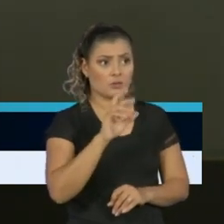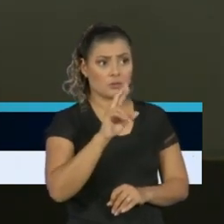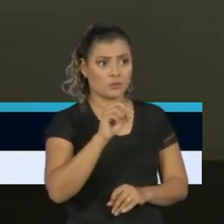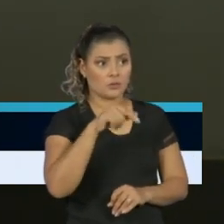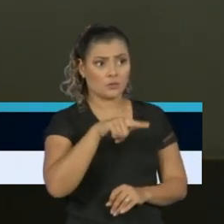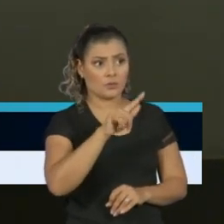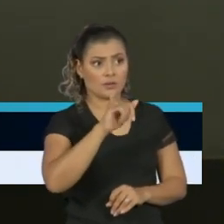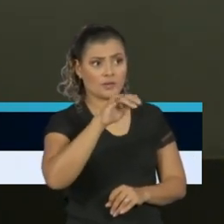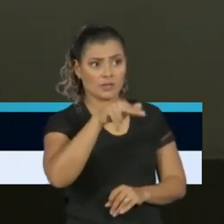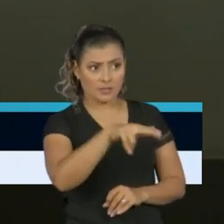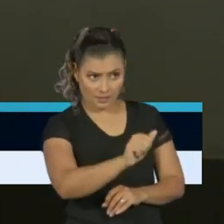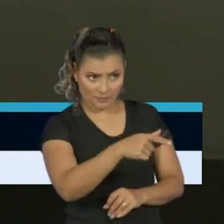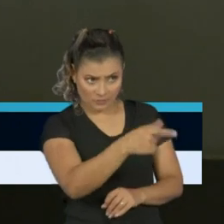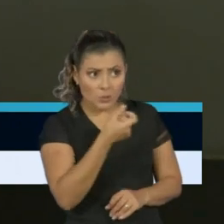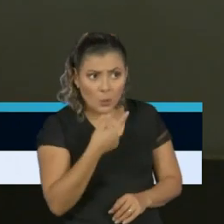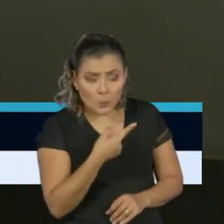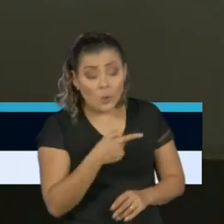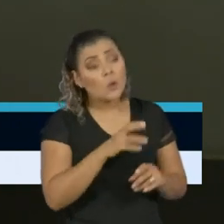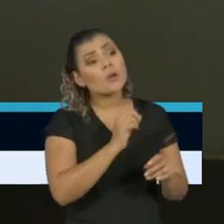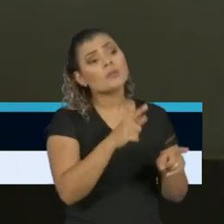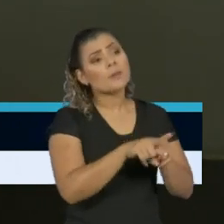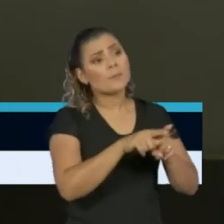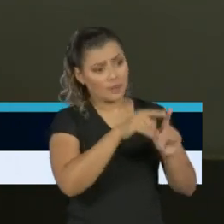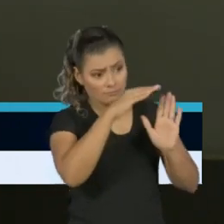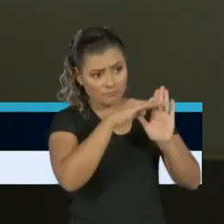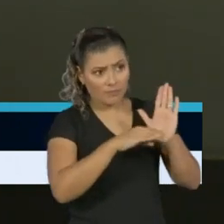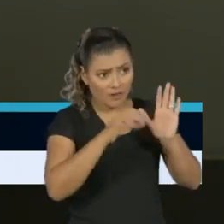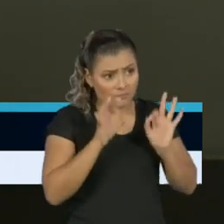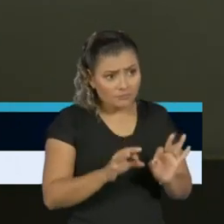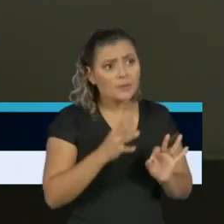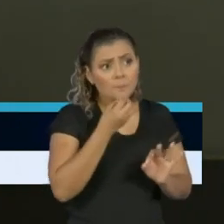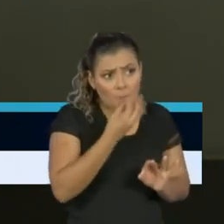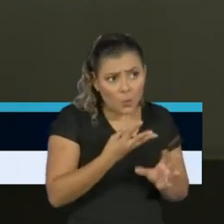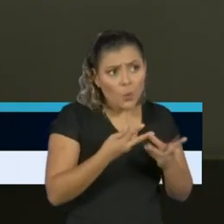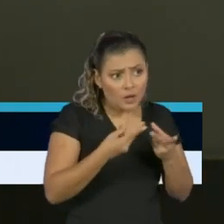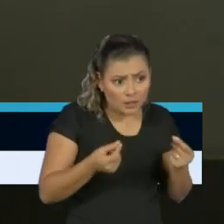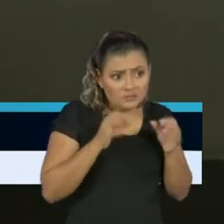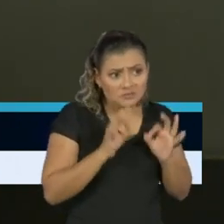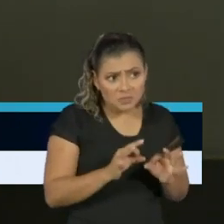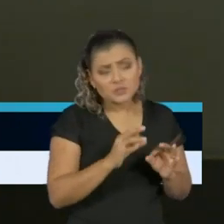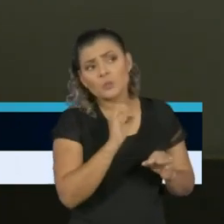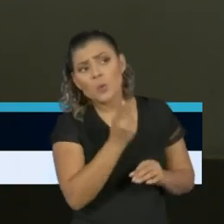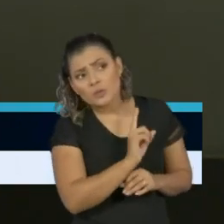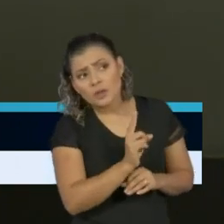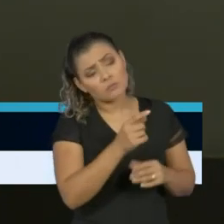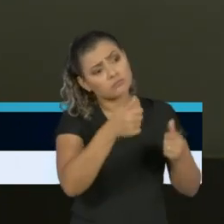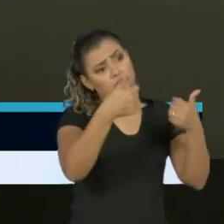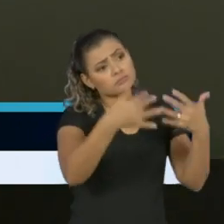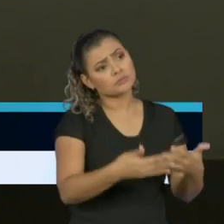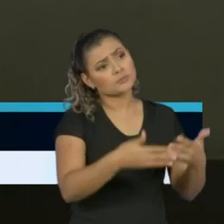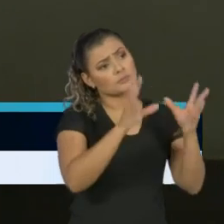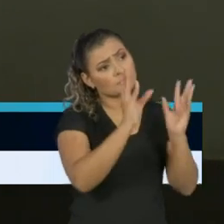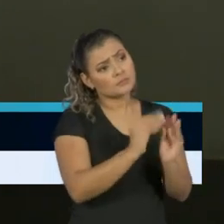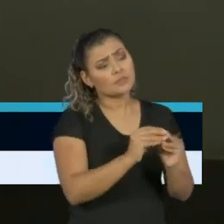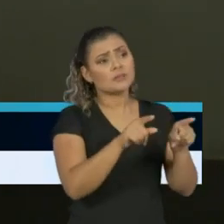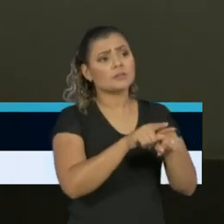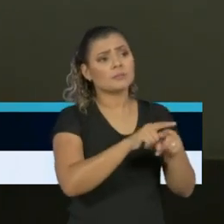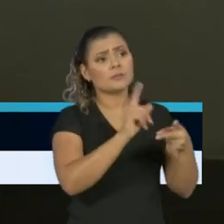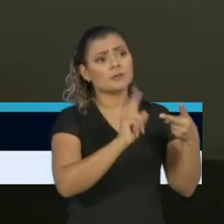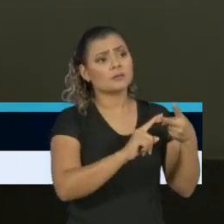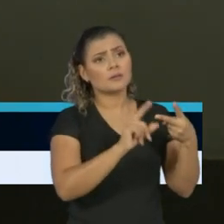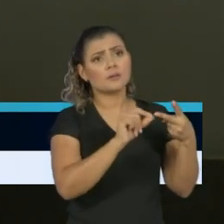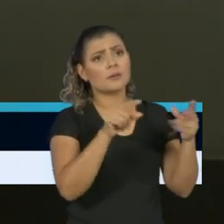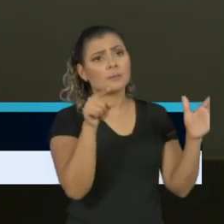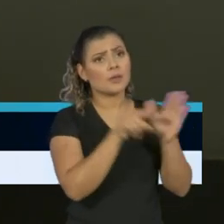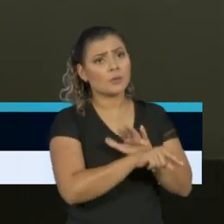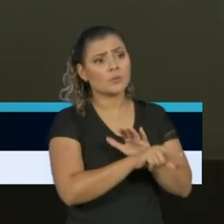que é o protocolo, se realmente funciona, se não funciona? Enfim, eu queria que o senhor falasse sobre isso. E a minha segunda